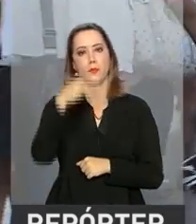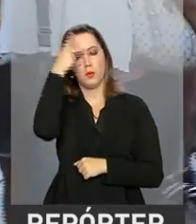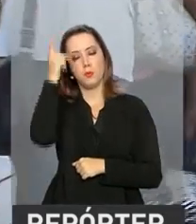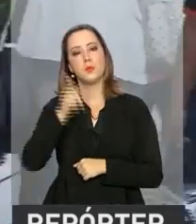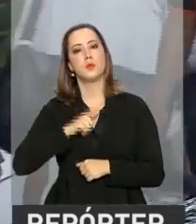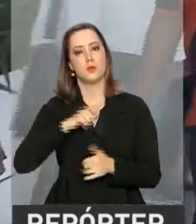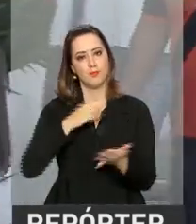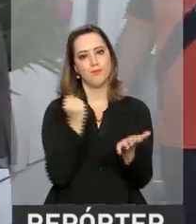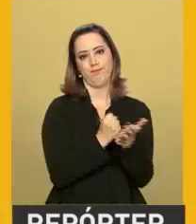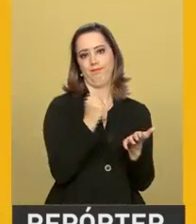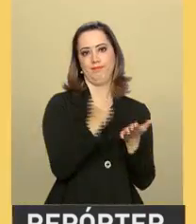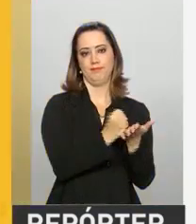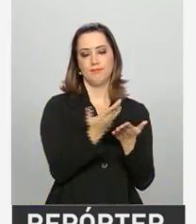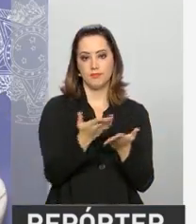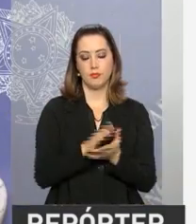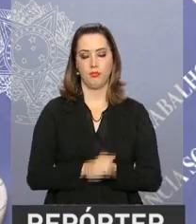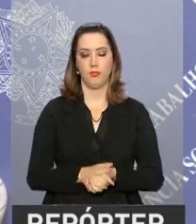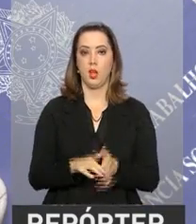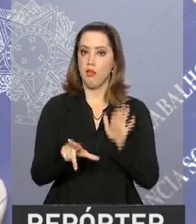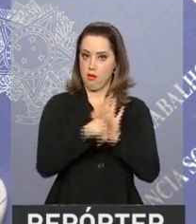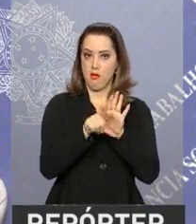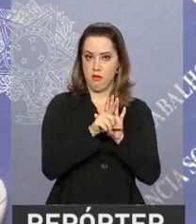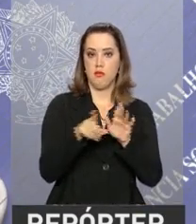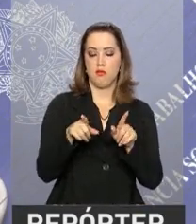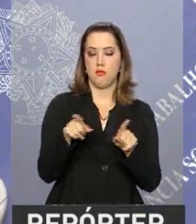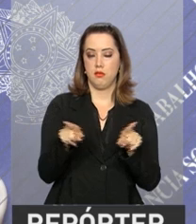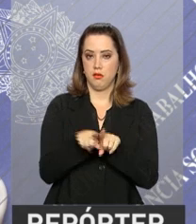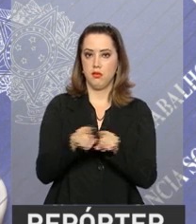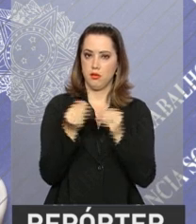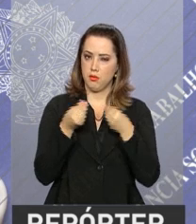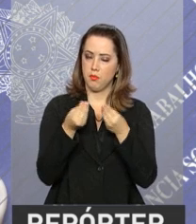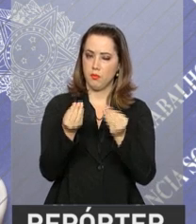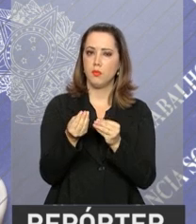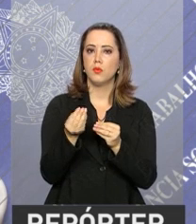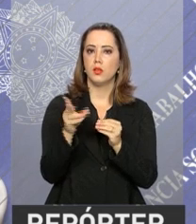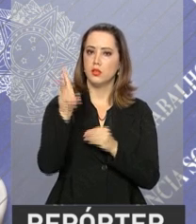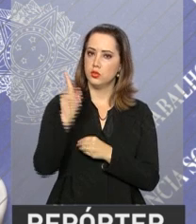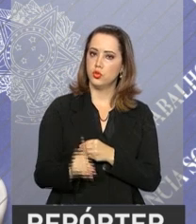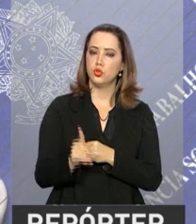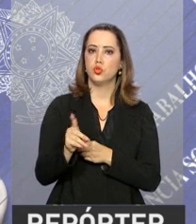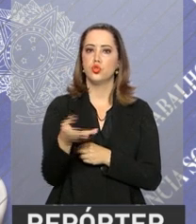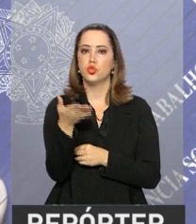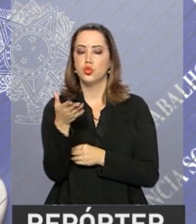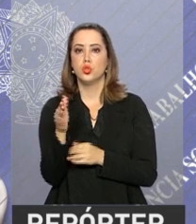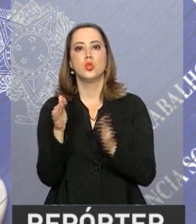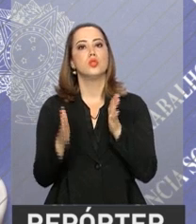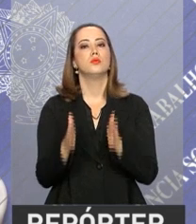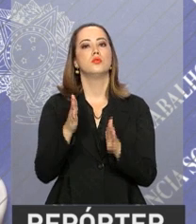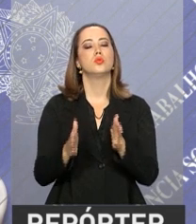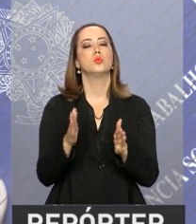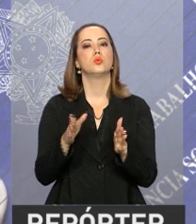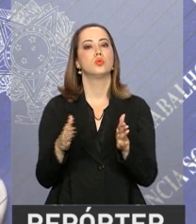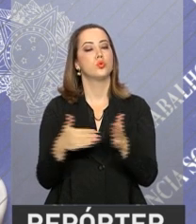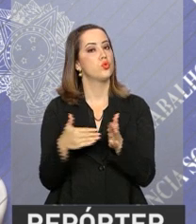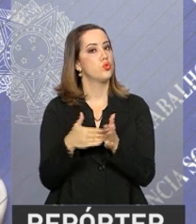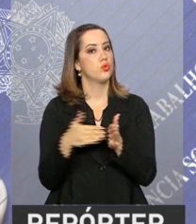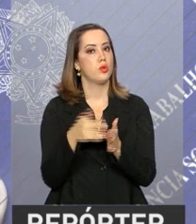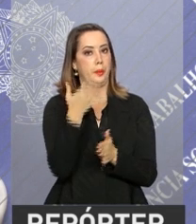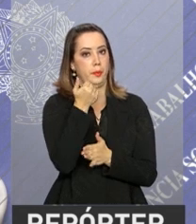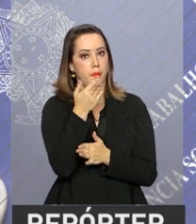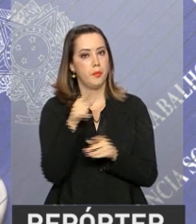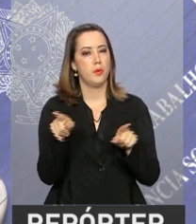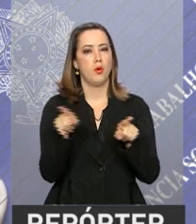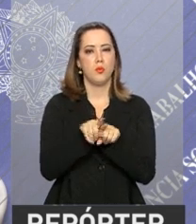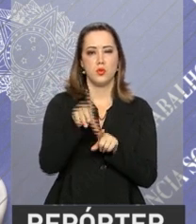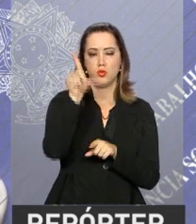registro em carteira a lei também prevê intervalo de almoço pagamento de adicional noturno redução da carga horária